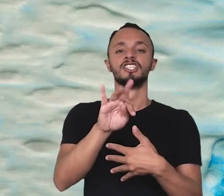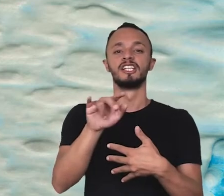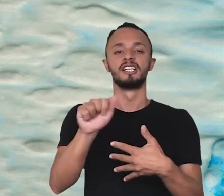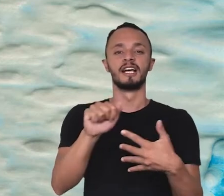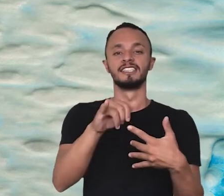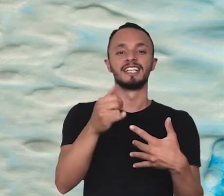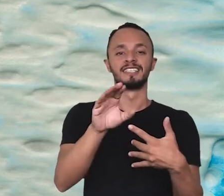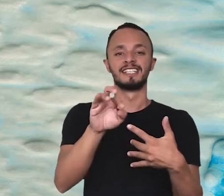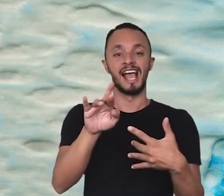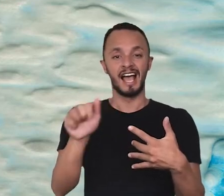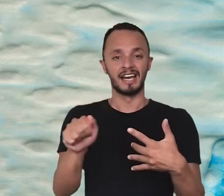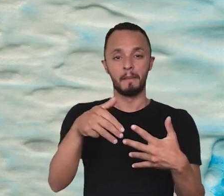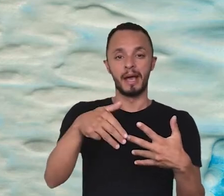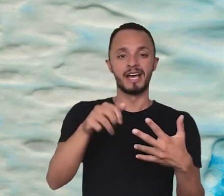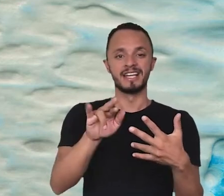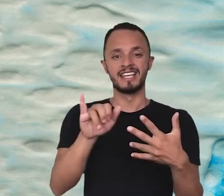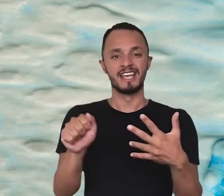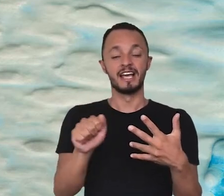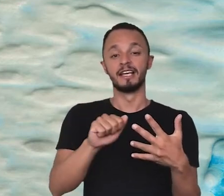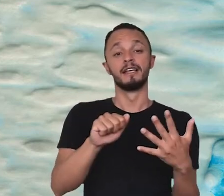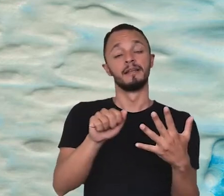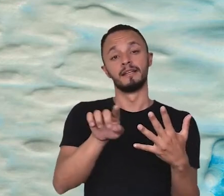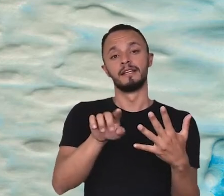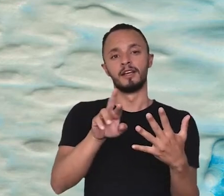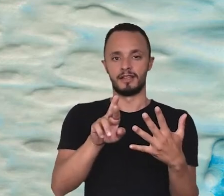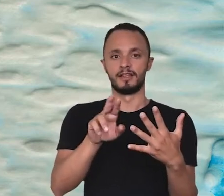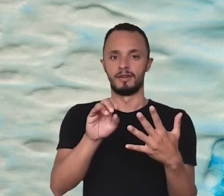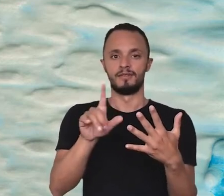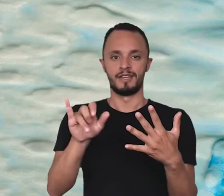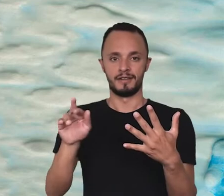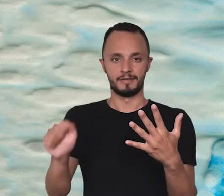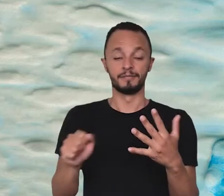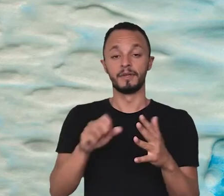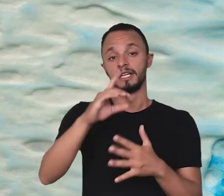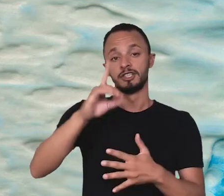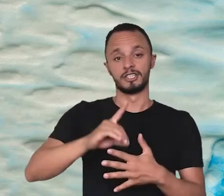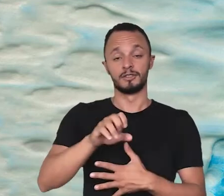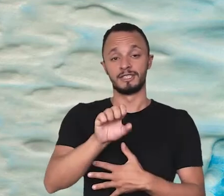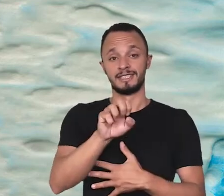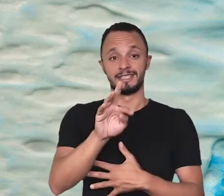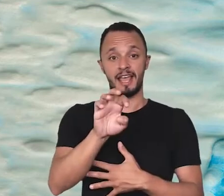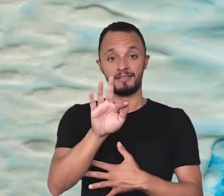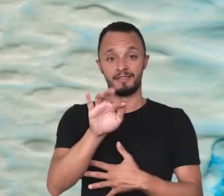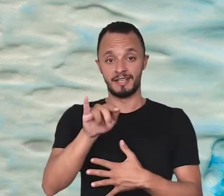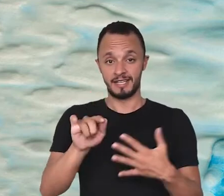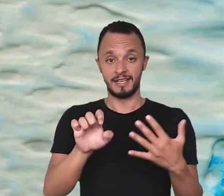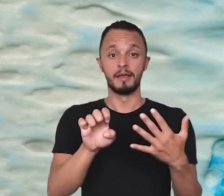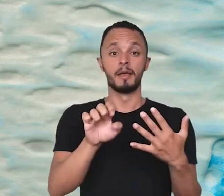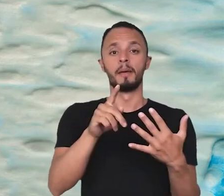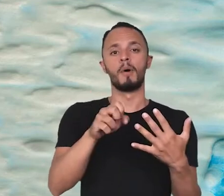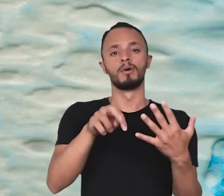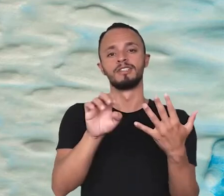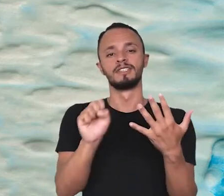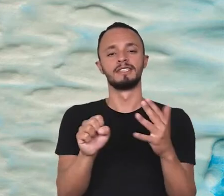Jota, Jaciara Marchner, Maria Moreira e Ravique Oliveira. Direção geral de Stephanie Pontes.